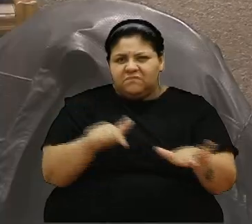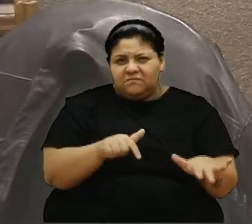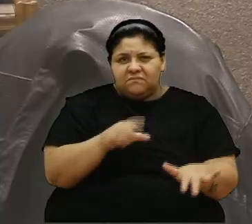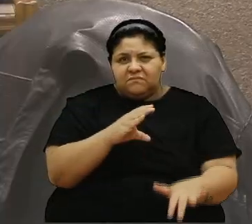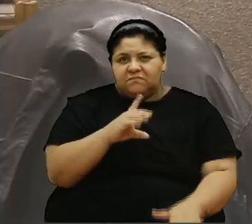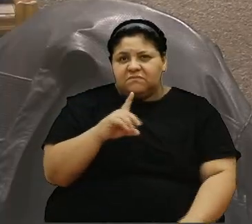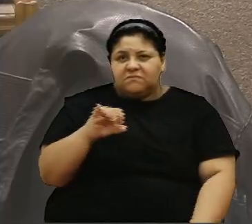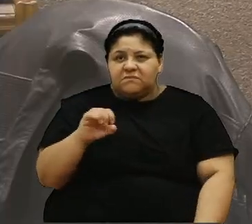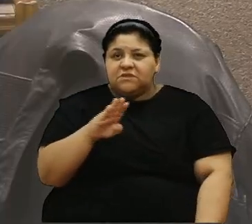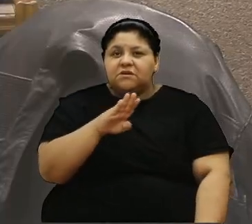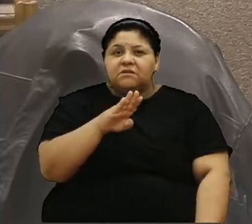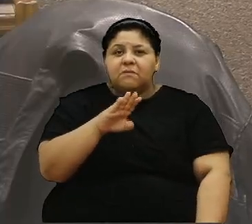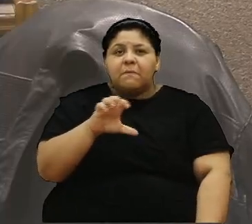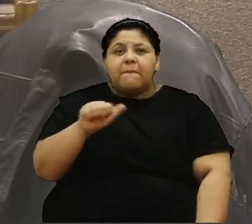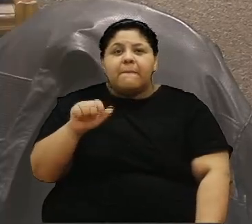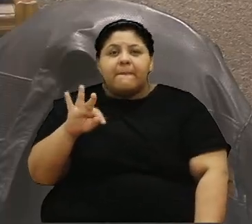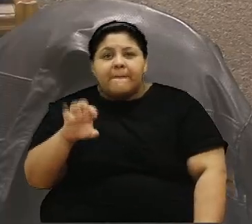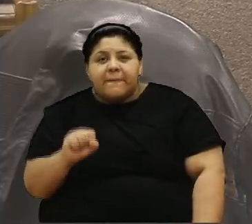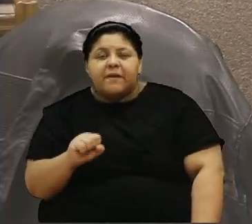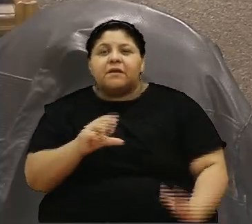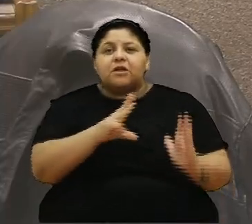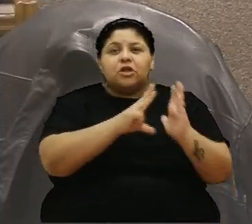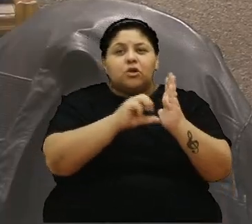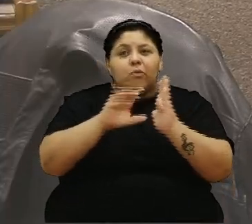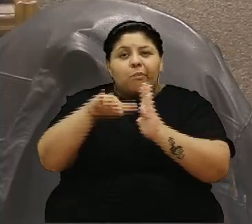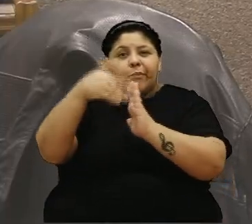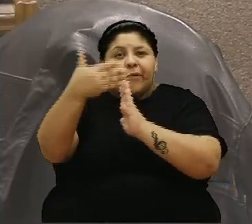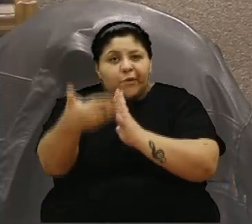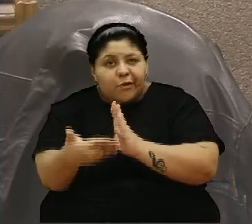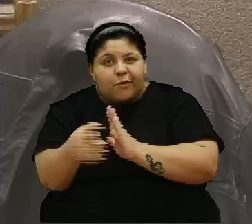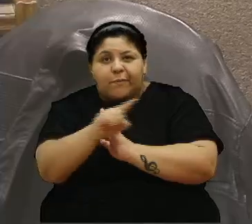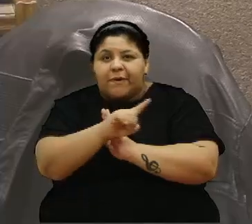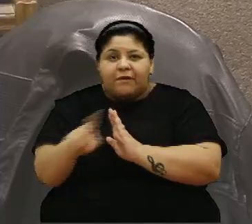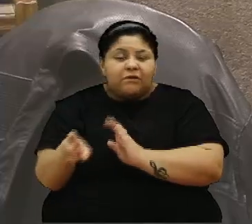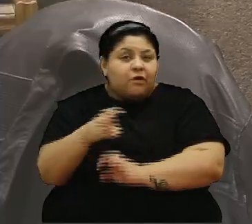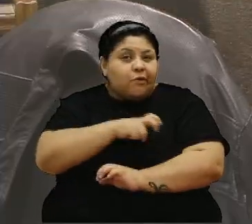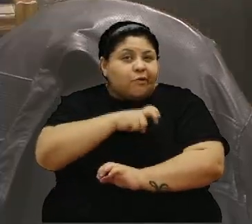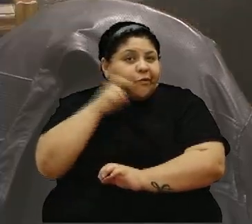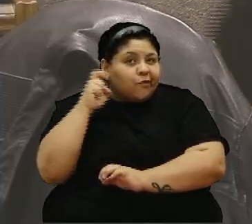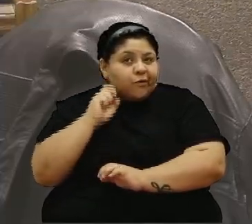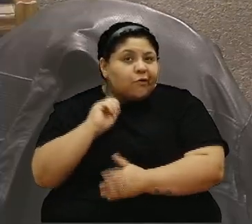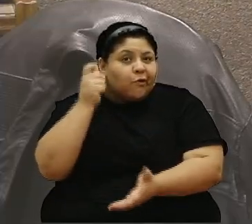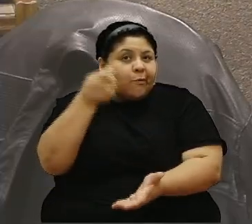CPMI das bets, sirva de exemplo para essa próxima que vai vir, para não ser um fiasco para o